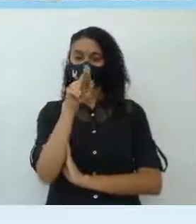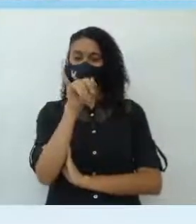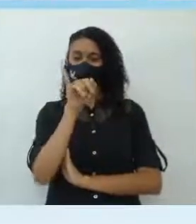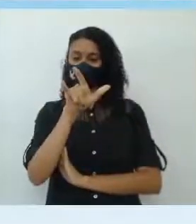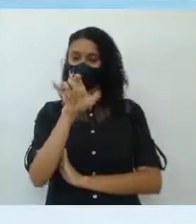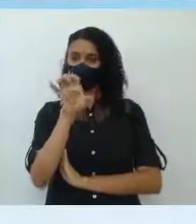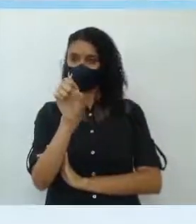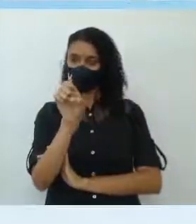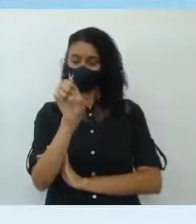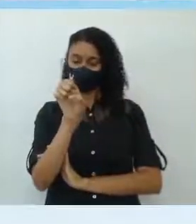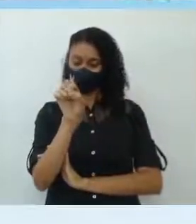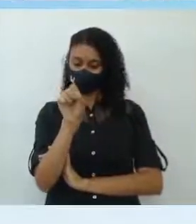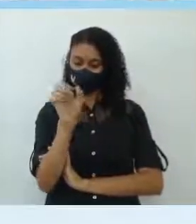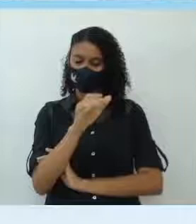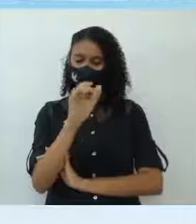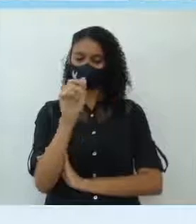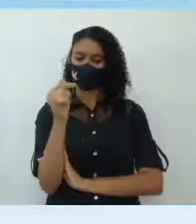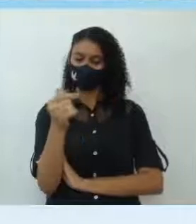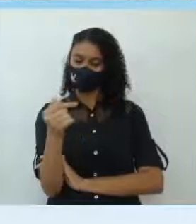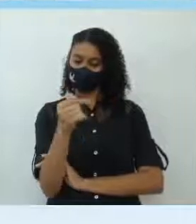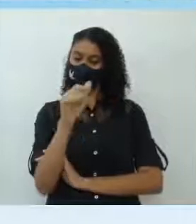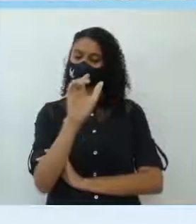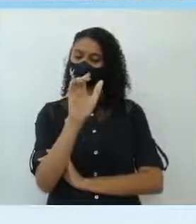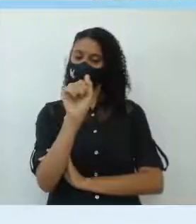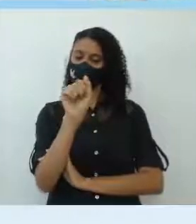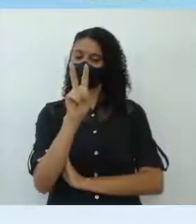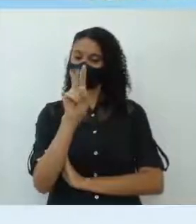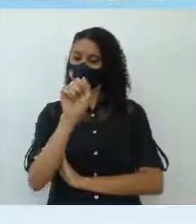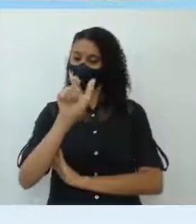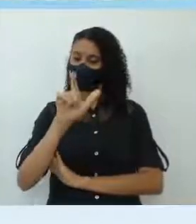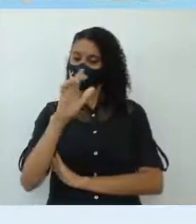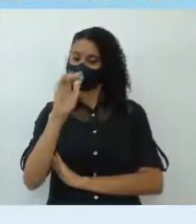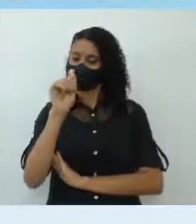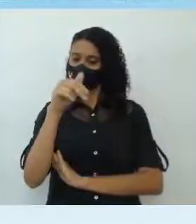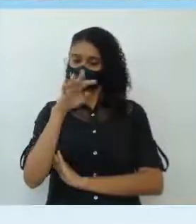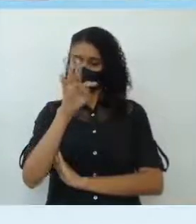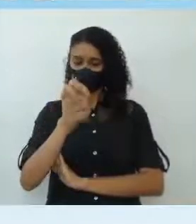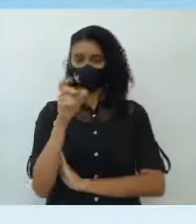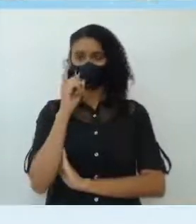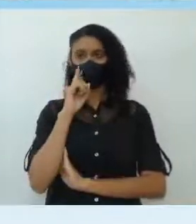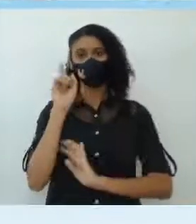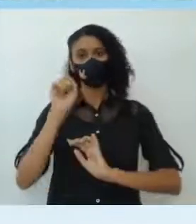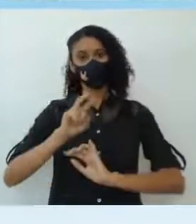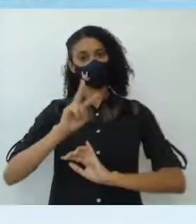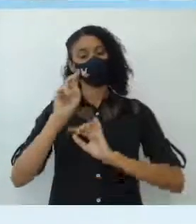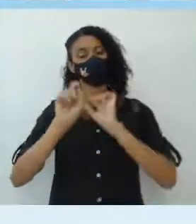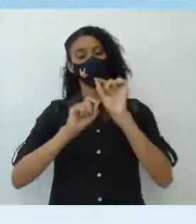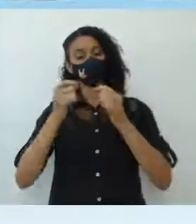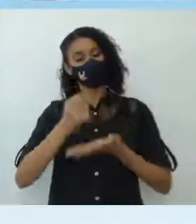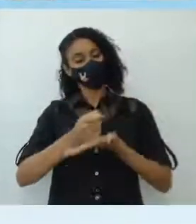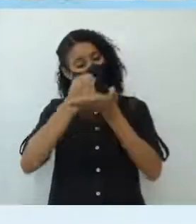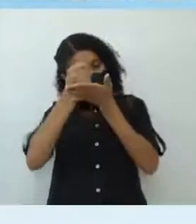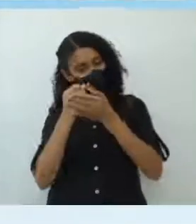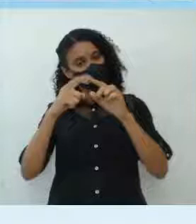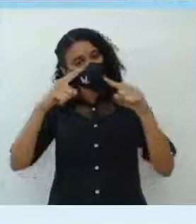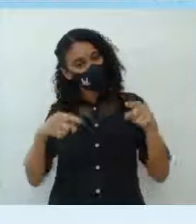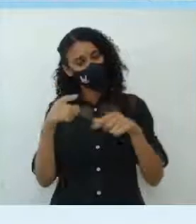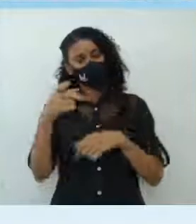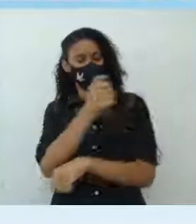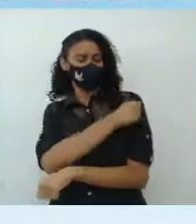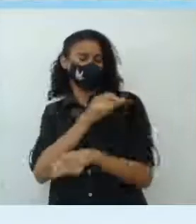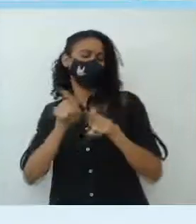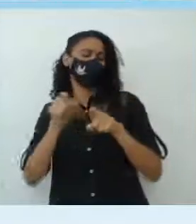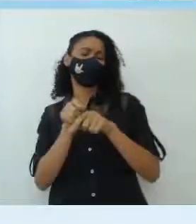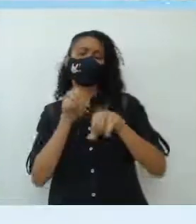@Aquiles_Cavalcante. E aí, tendo alguma dúvida, precisando de algum auxílio ou deste material, seja você aluno, seja você professor de todo o estado